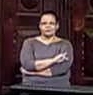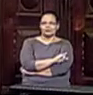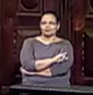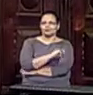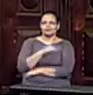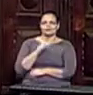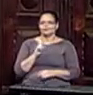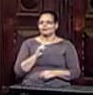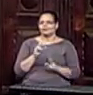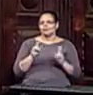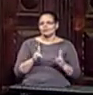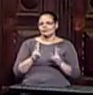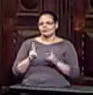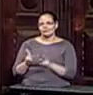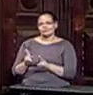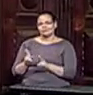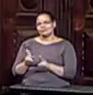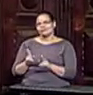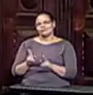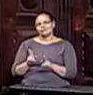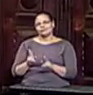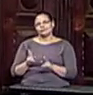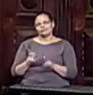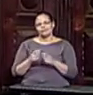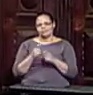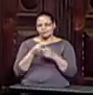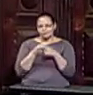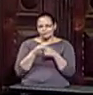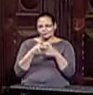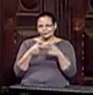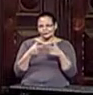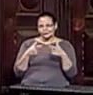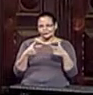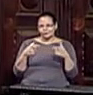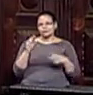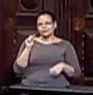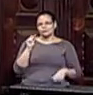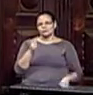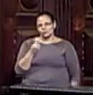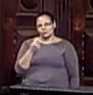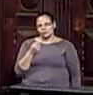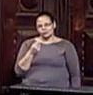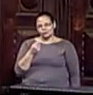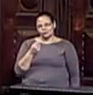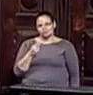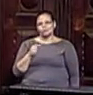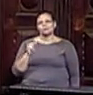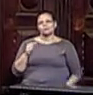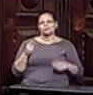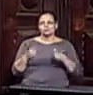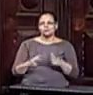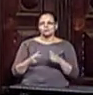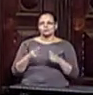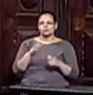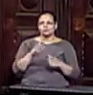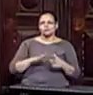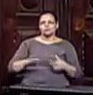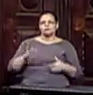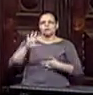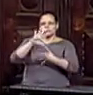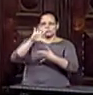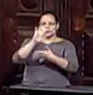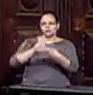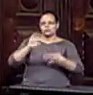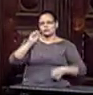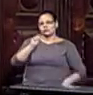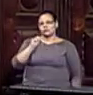acompanhou o pequeno crescimento que o Sudeste